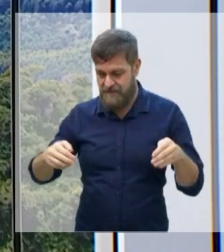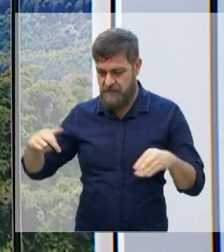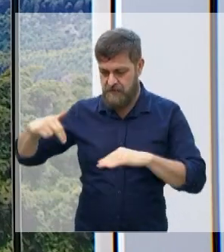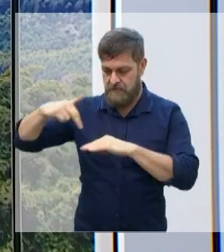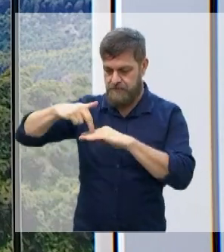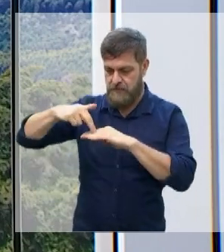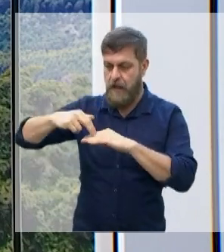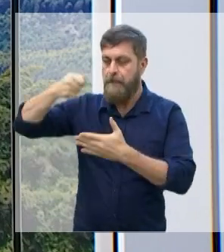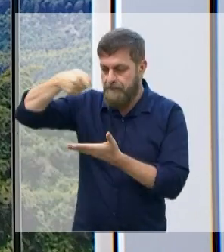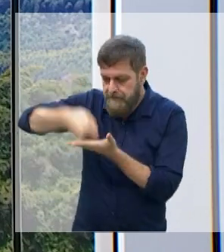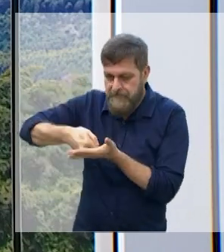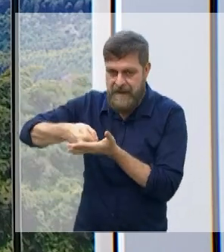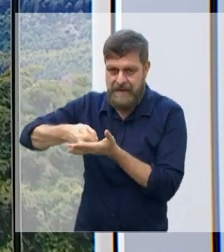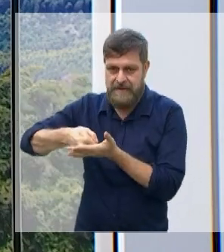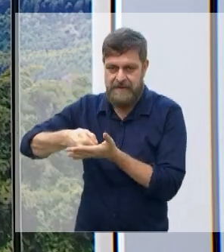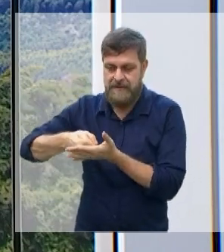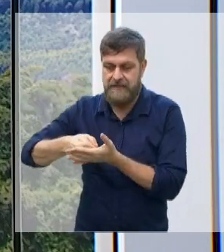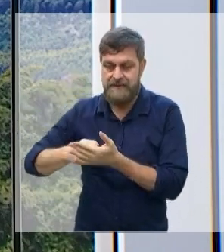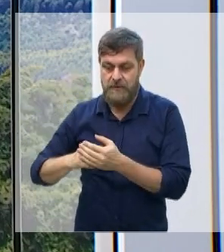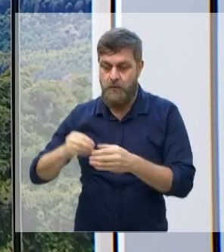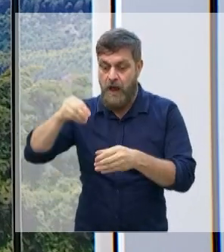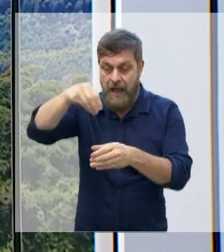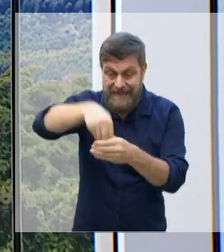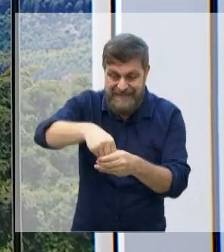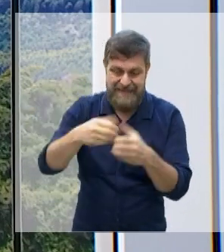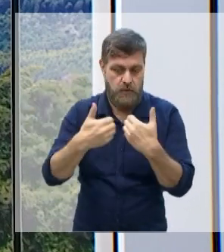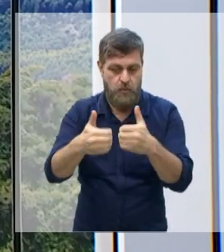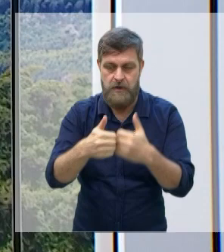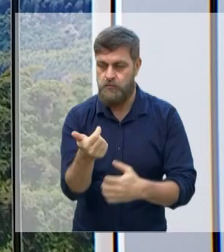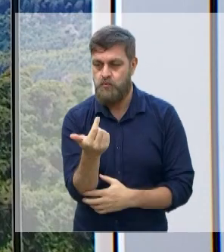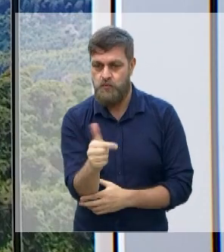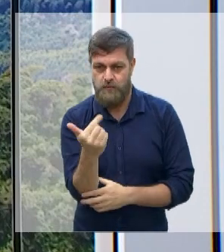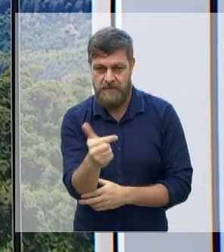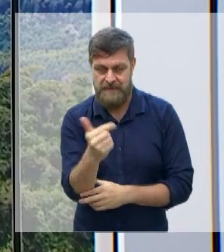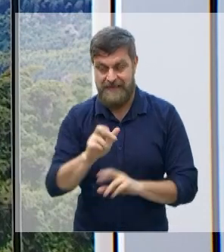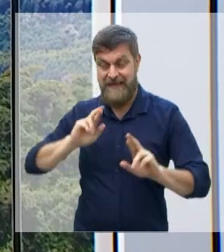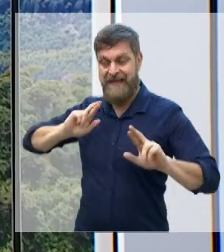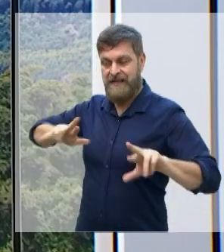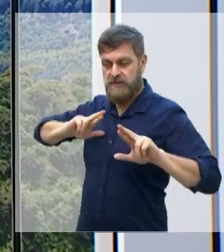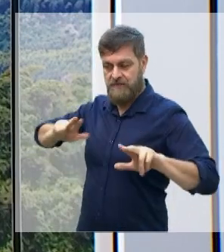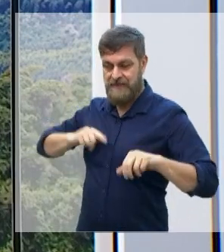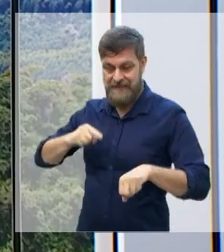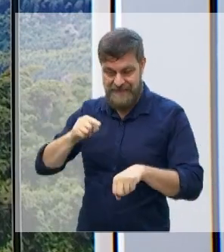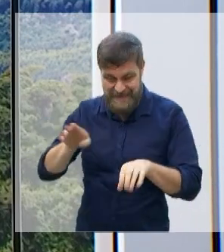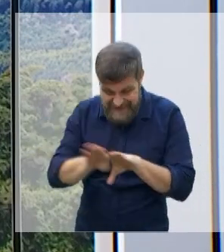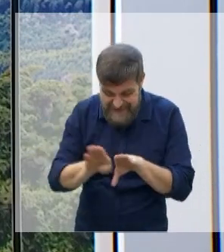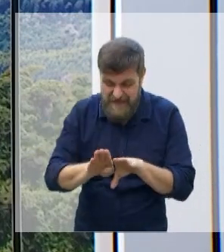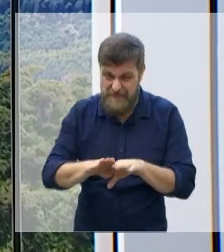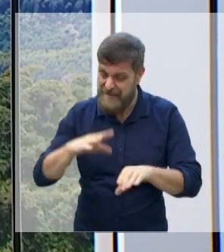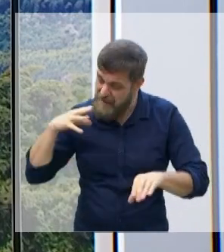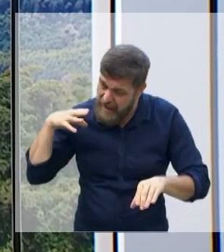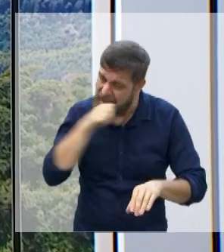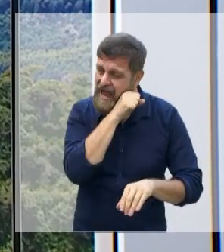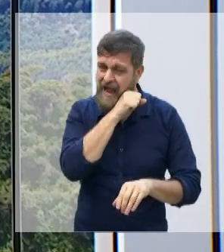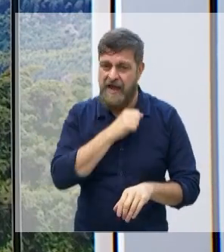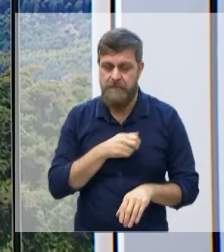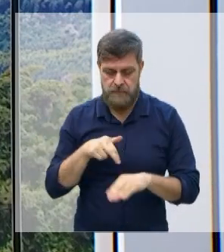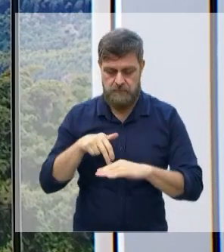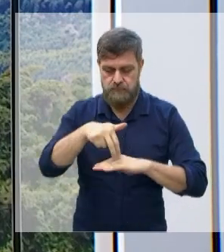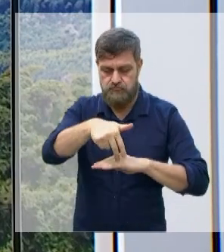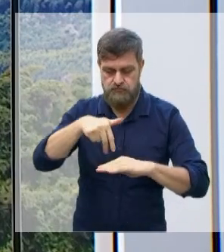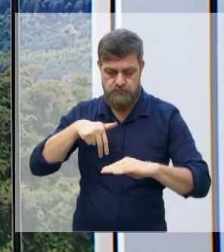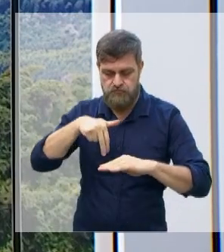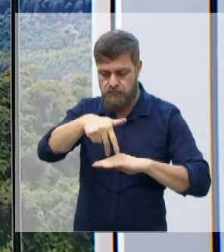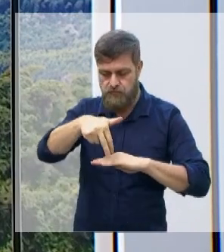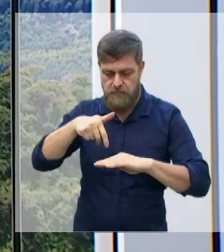passagem então não terá validadores dentro dos ônibus o que é um outro processo também agiliza o o movimento de